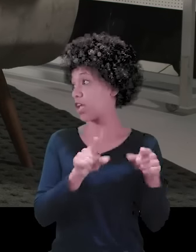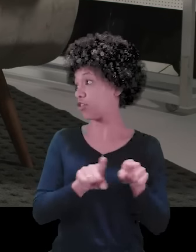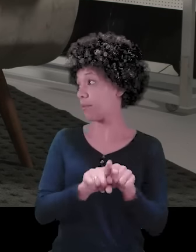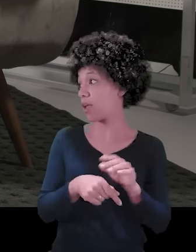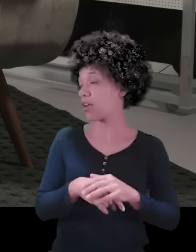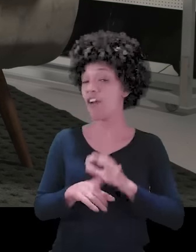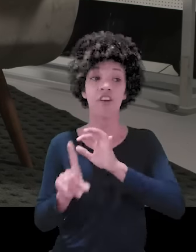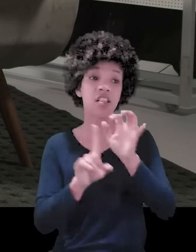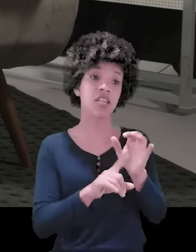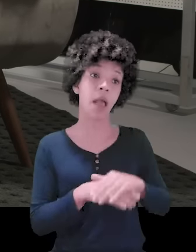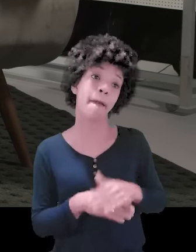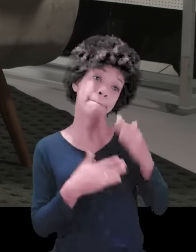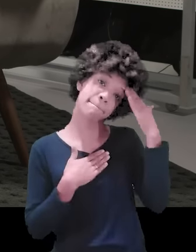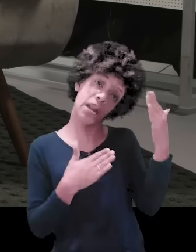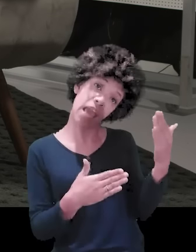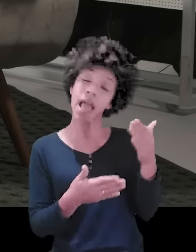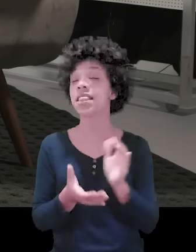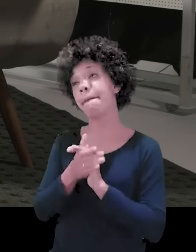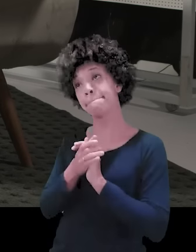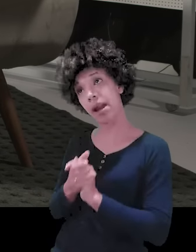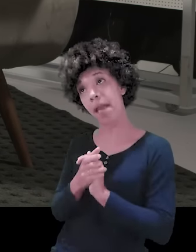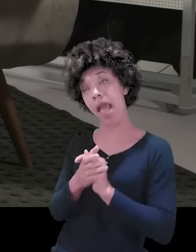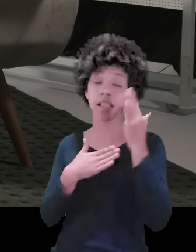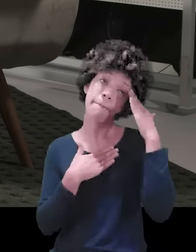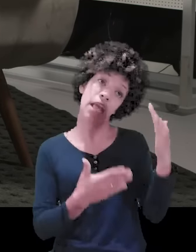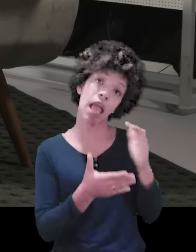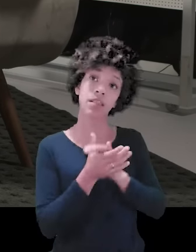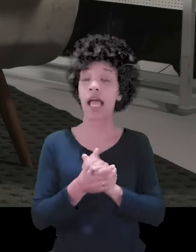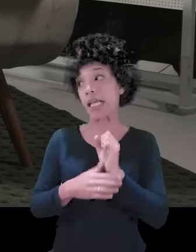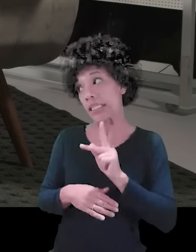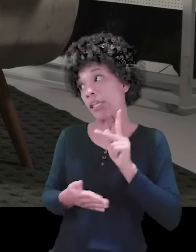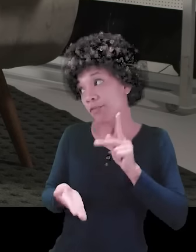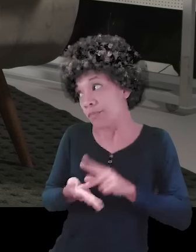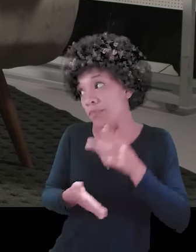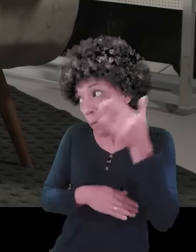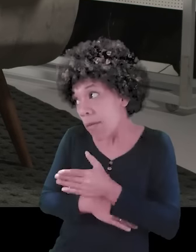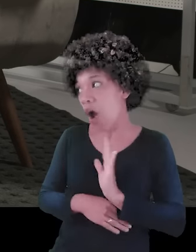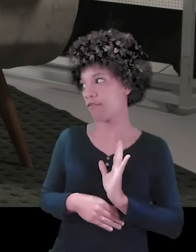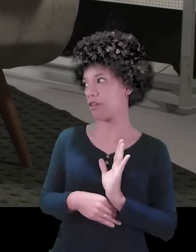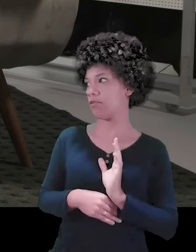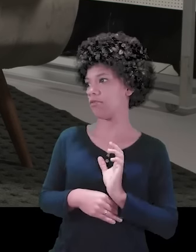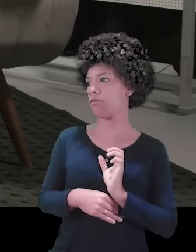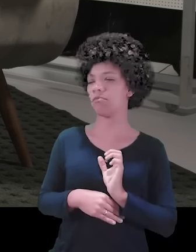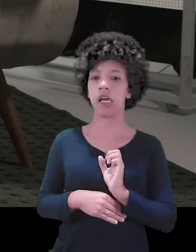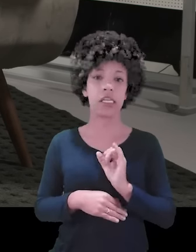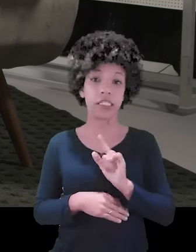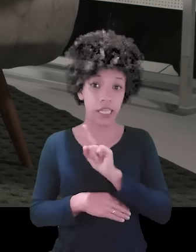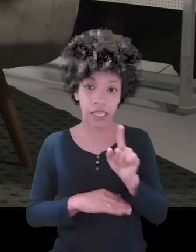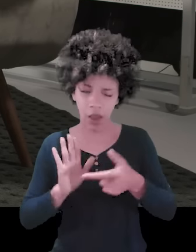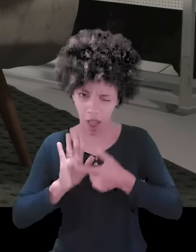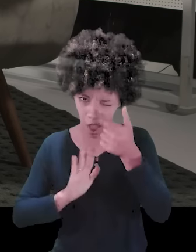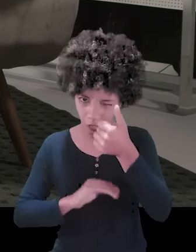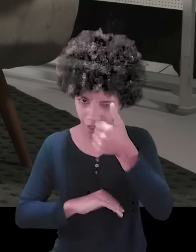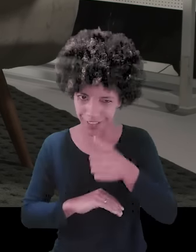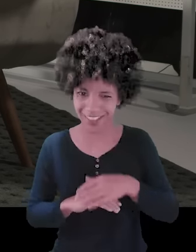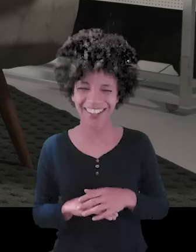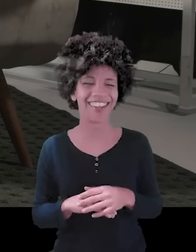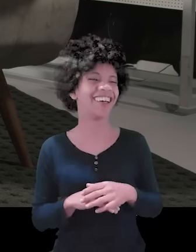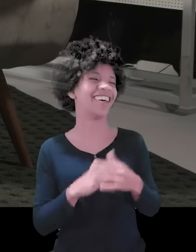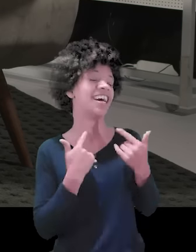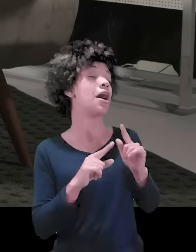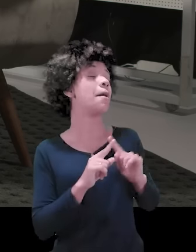aquelas influenciadores brilhar parabéns e aí confirmado tá você não foi confirmado a raça e